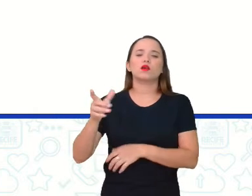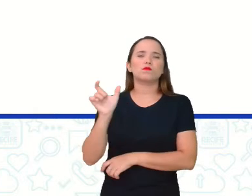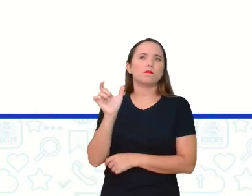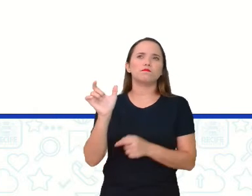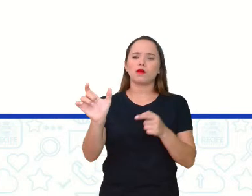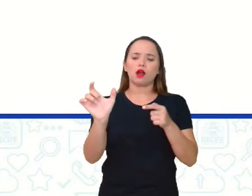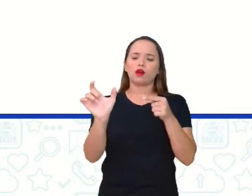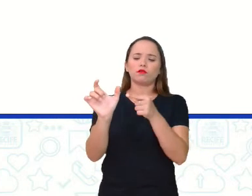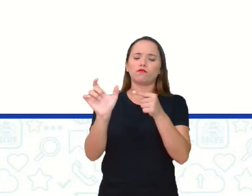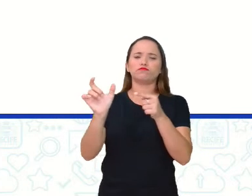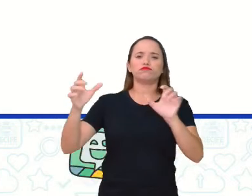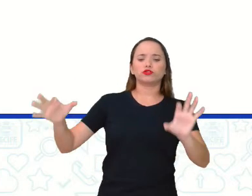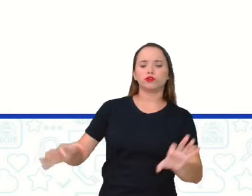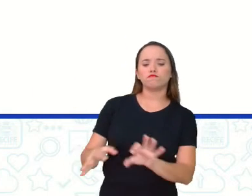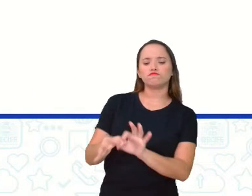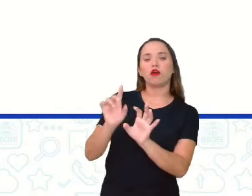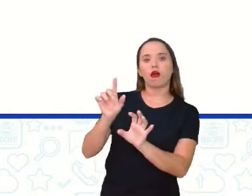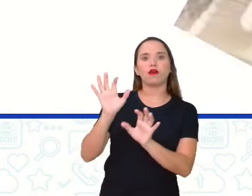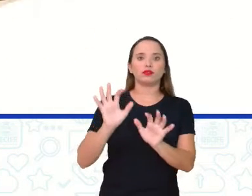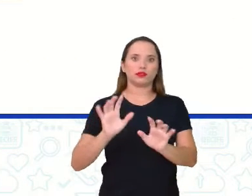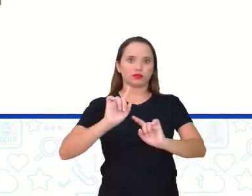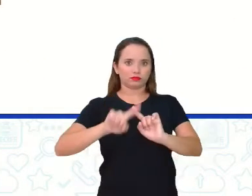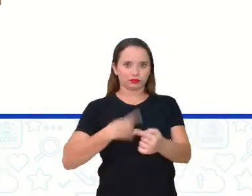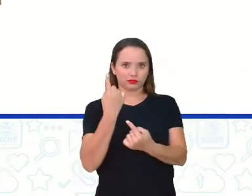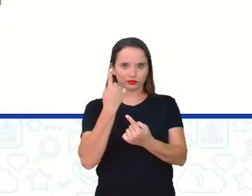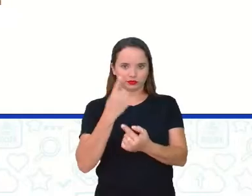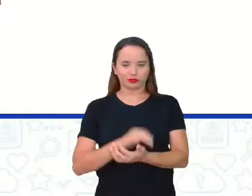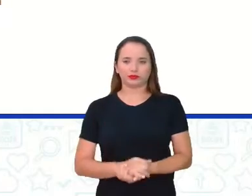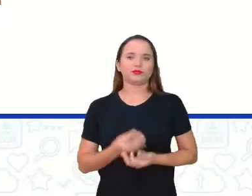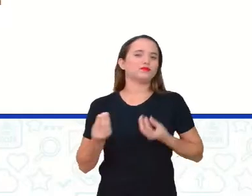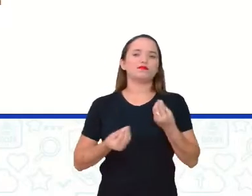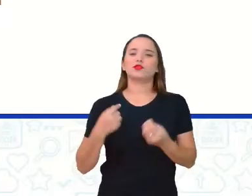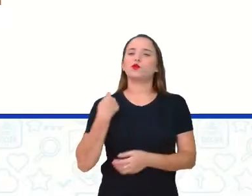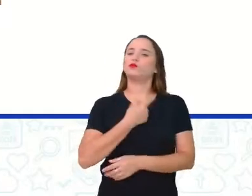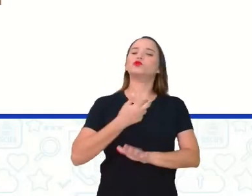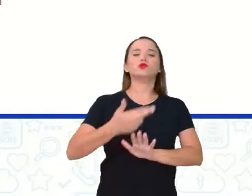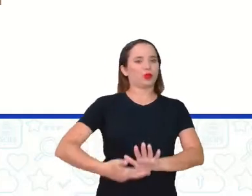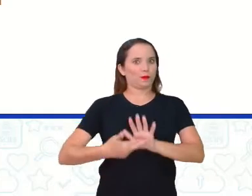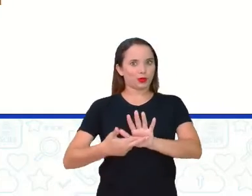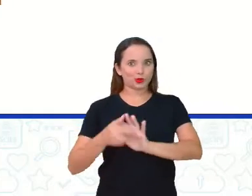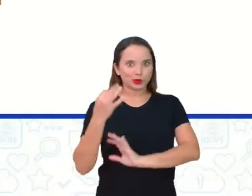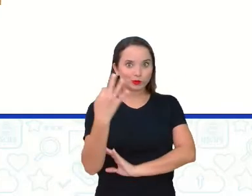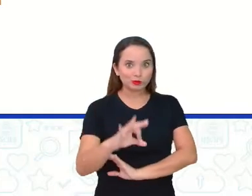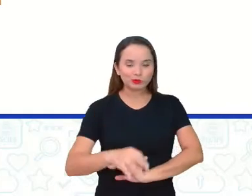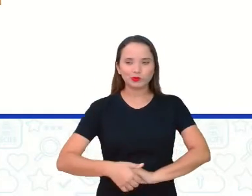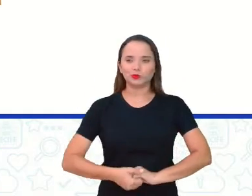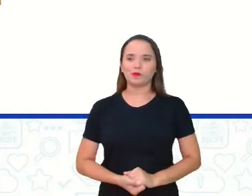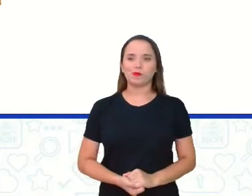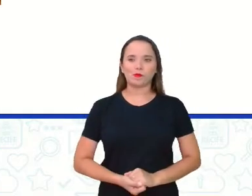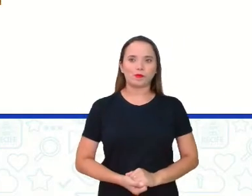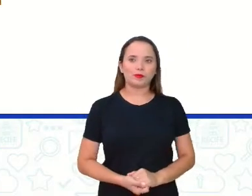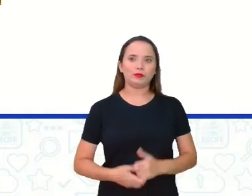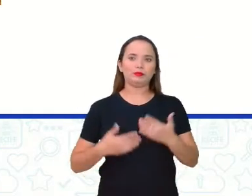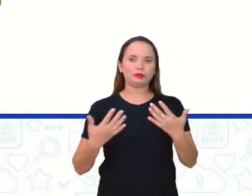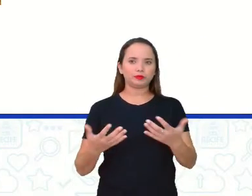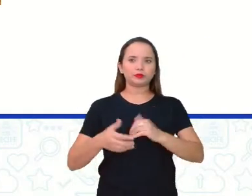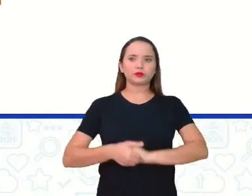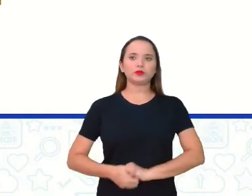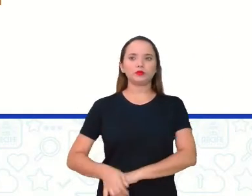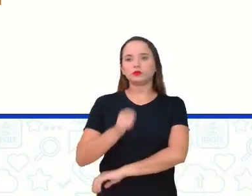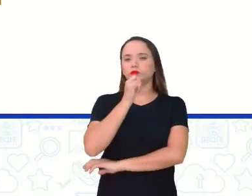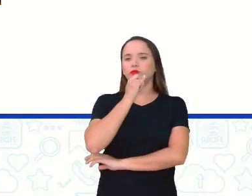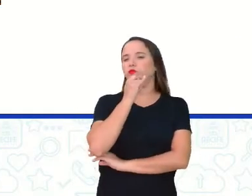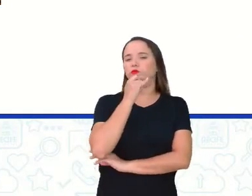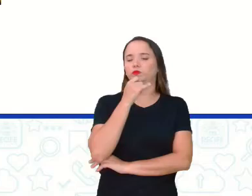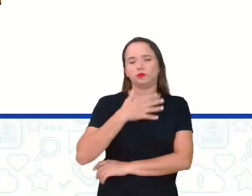seria transformação e como a gente faz essas representações, tá certo? Um exemplo de transformação